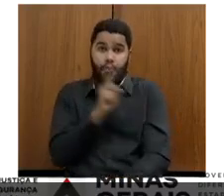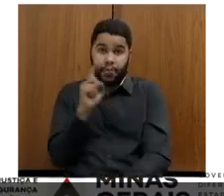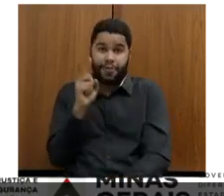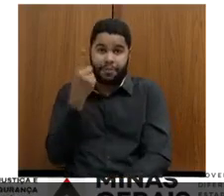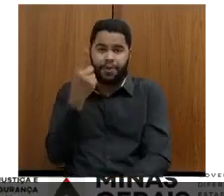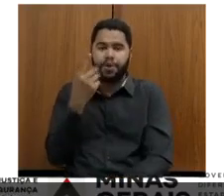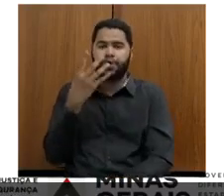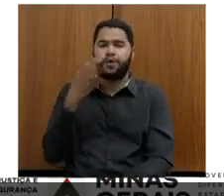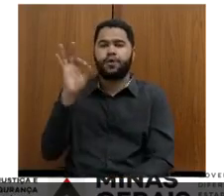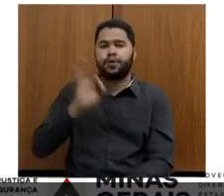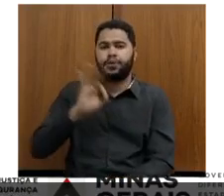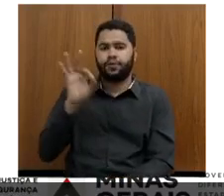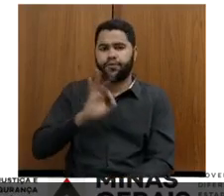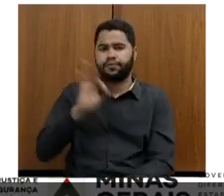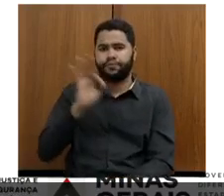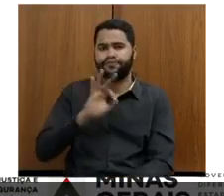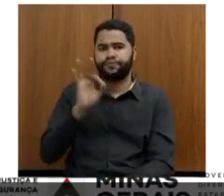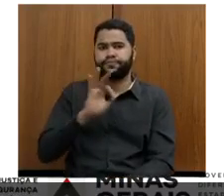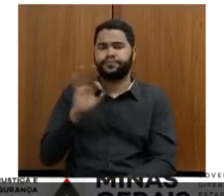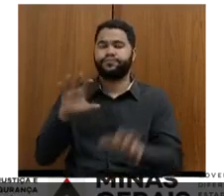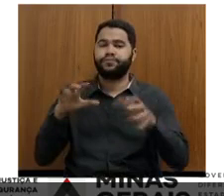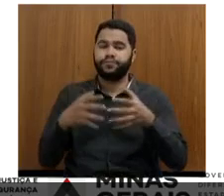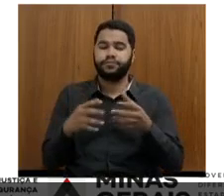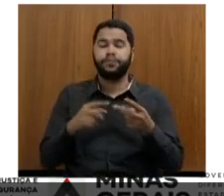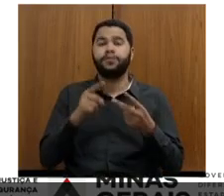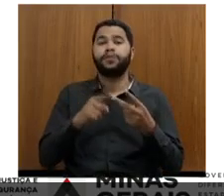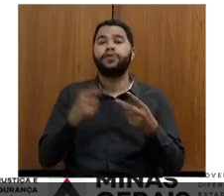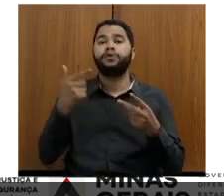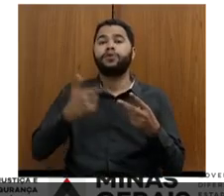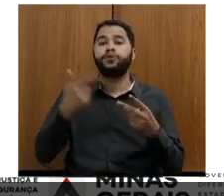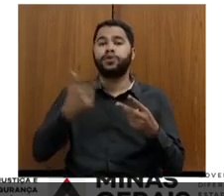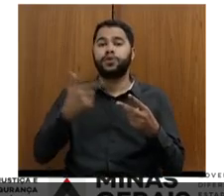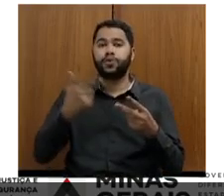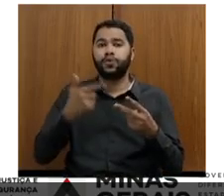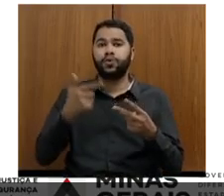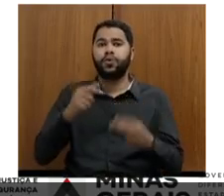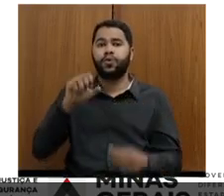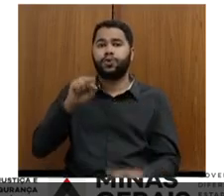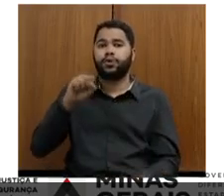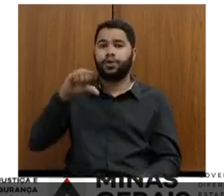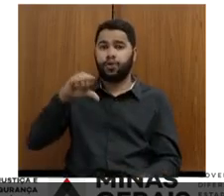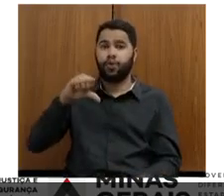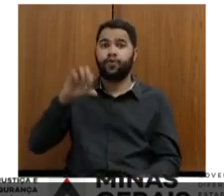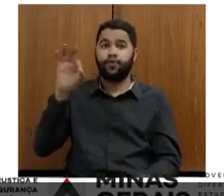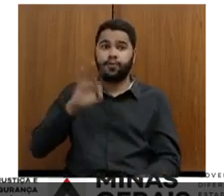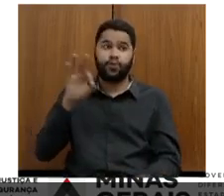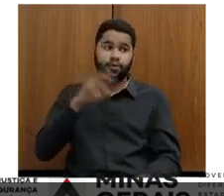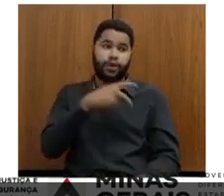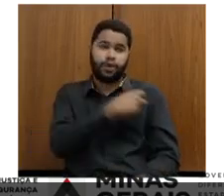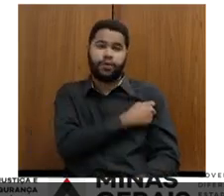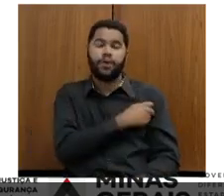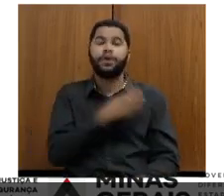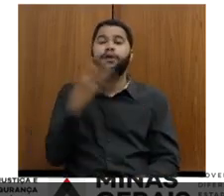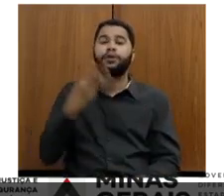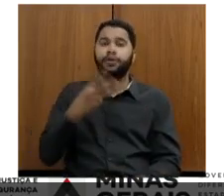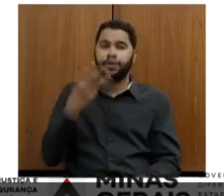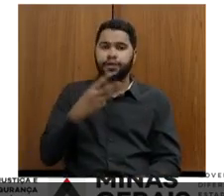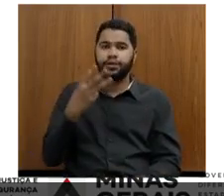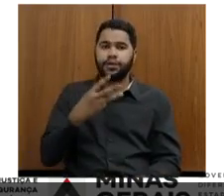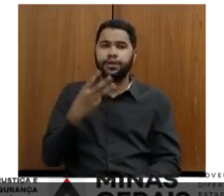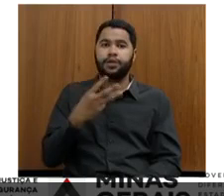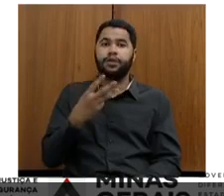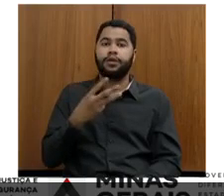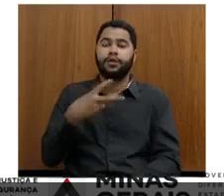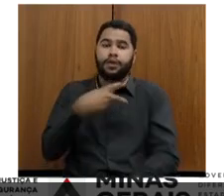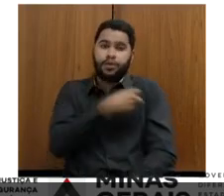temos quatro por cento da Nossa tropa em segunda dose 89 por cento em terceira dose já